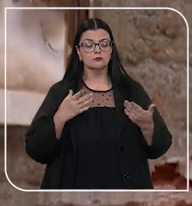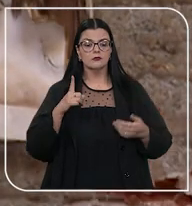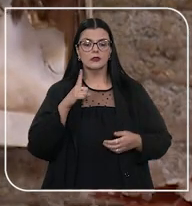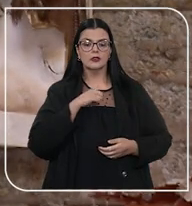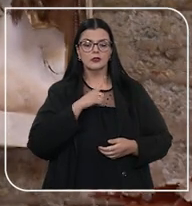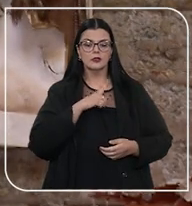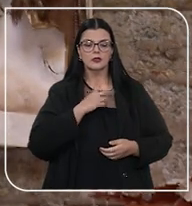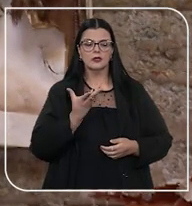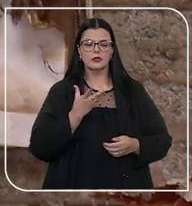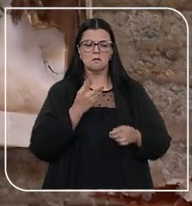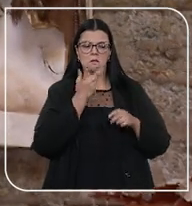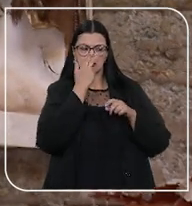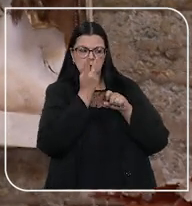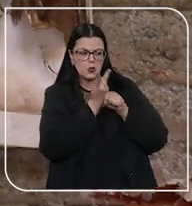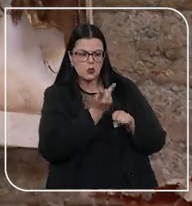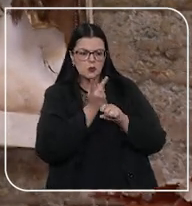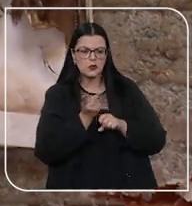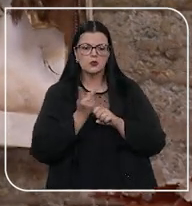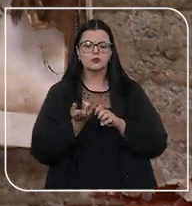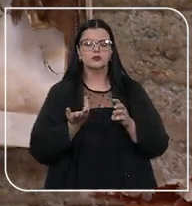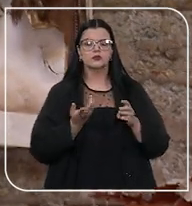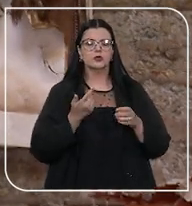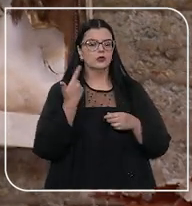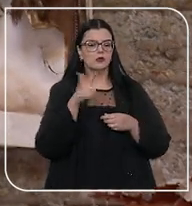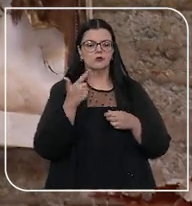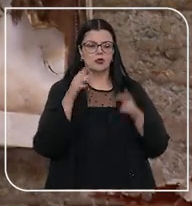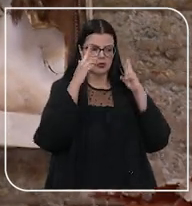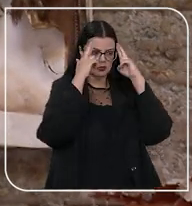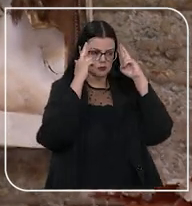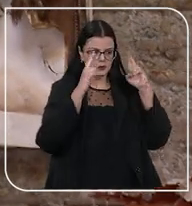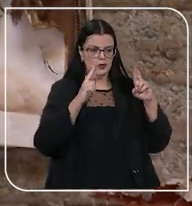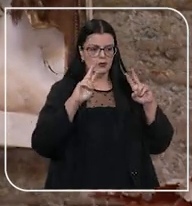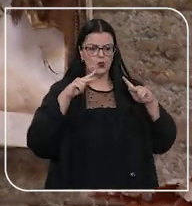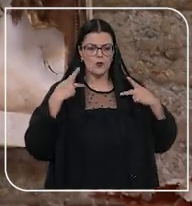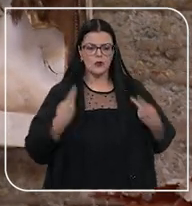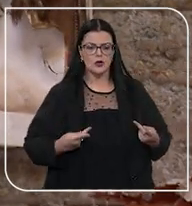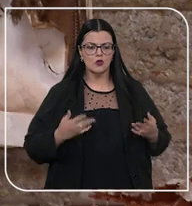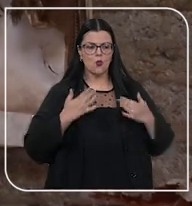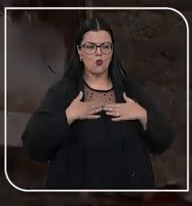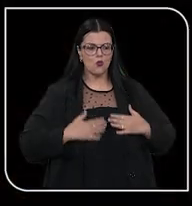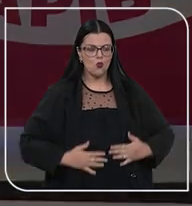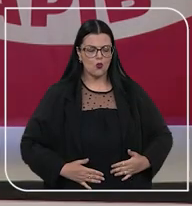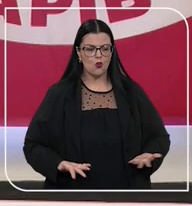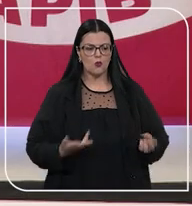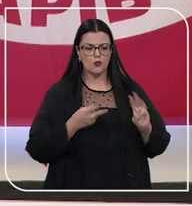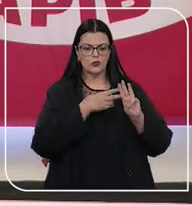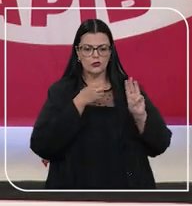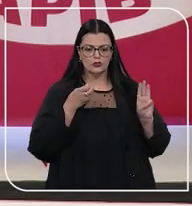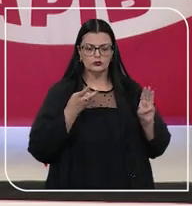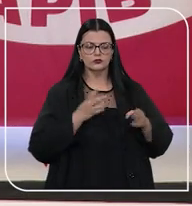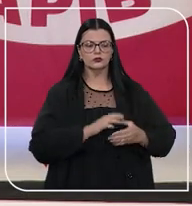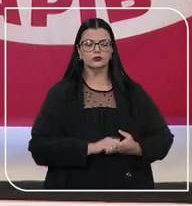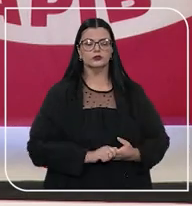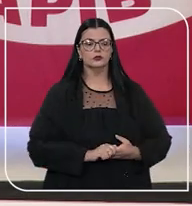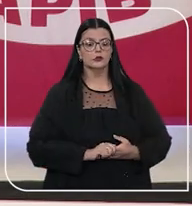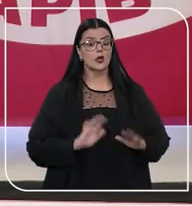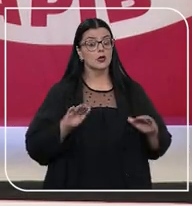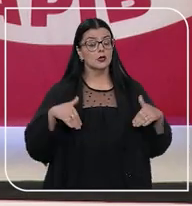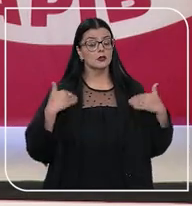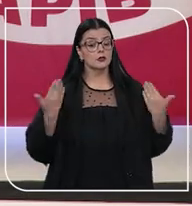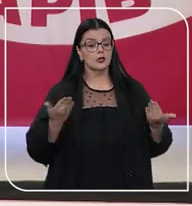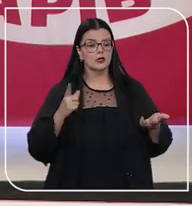Ainda se tem uma caça aos povos indígenas, né? Ainda se tem uma desumanização muito grande dos nossos corpos. Então, quando a gente